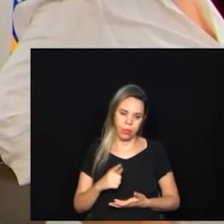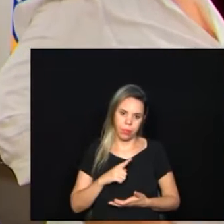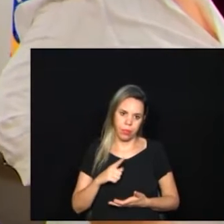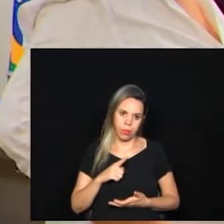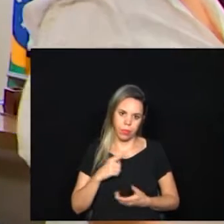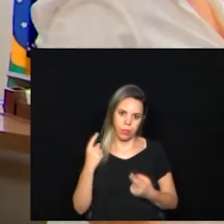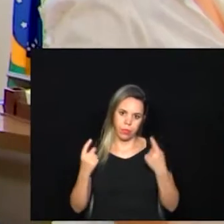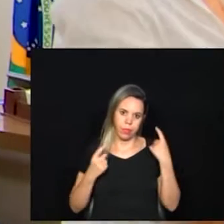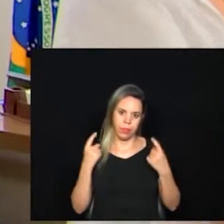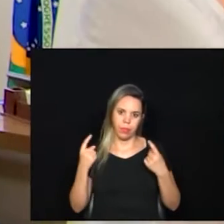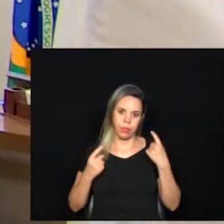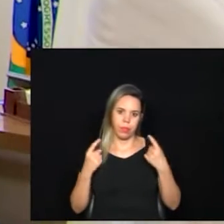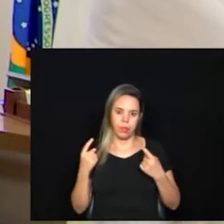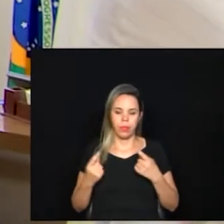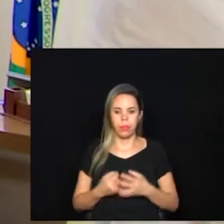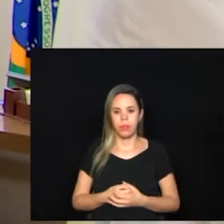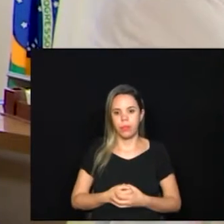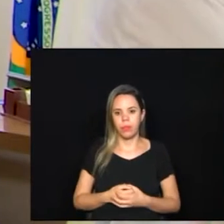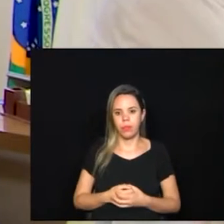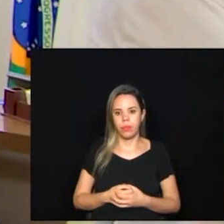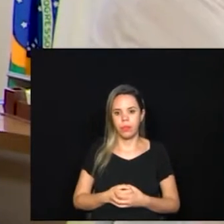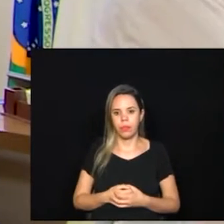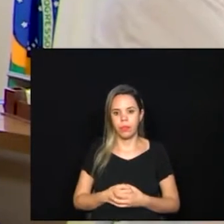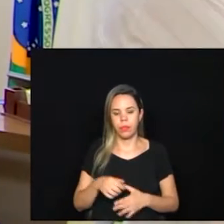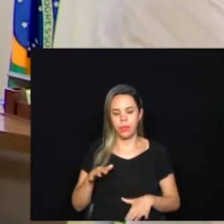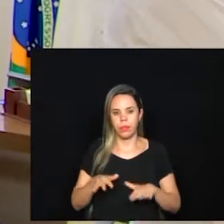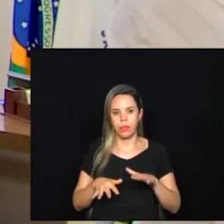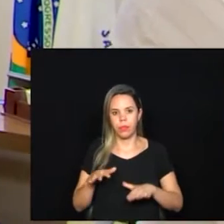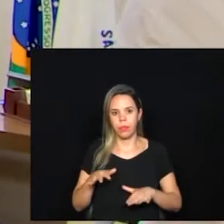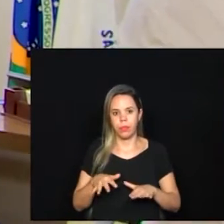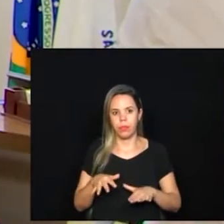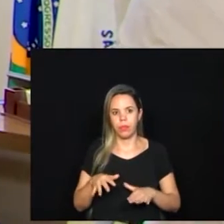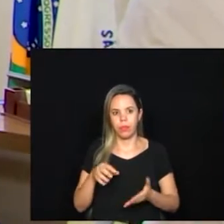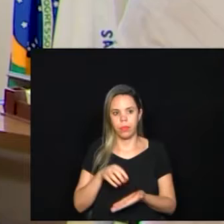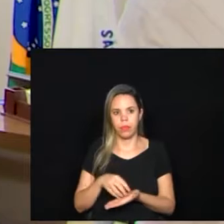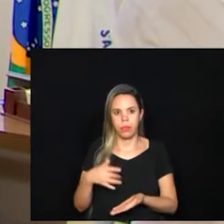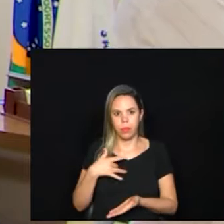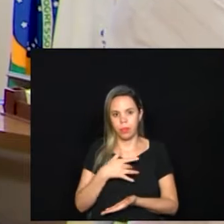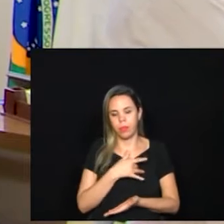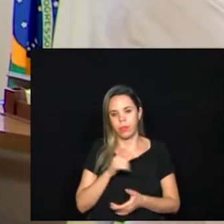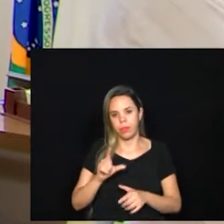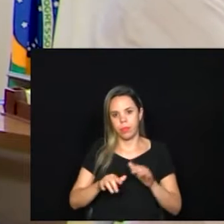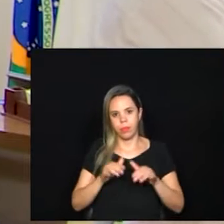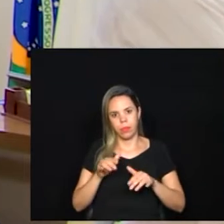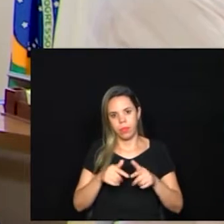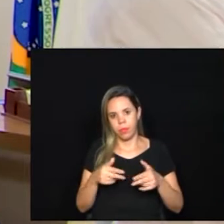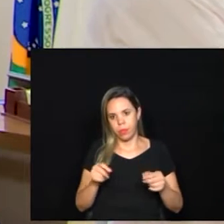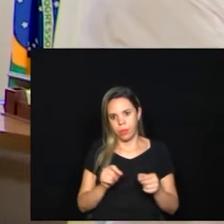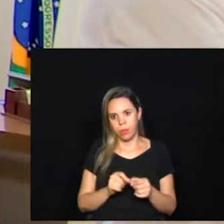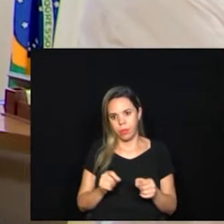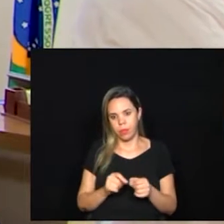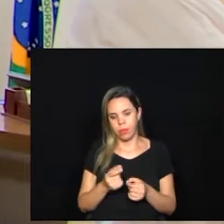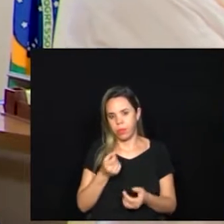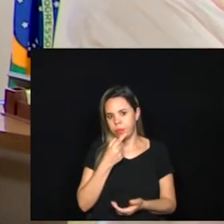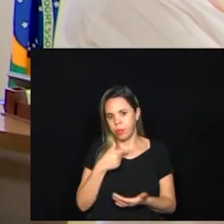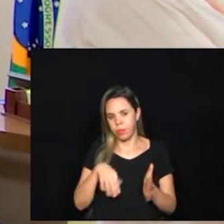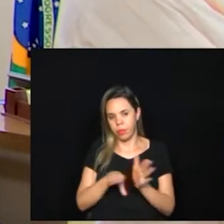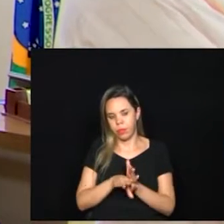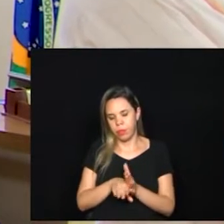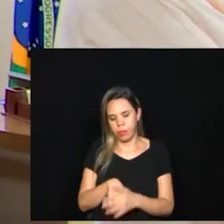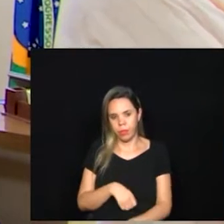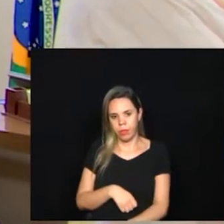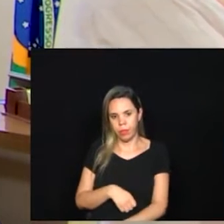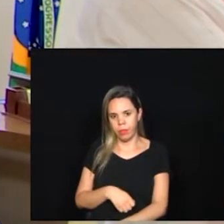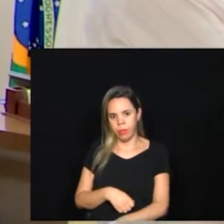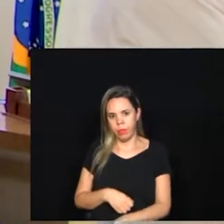da preocupação em determinadas situações, em postos de saúde, em questão de logística, em questão do remédio estar chegando